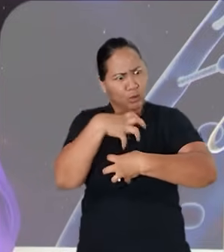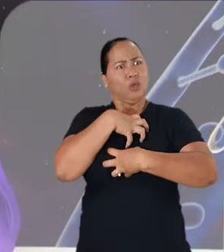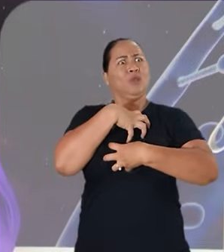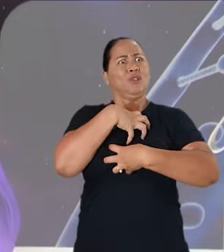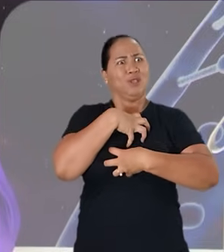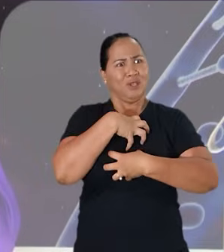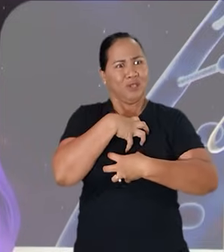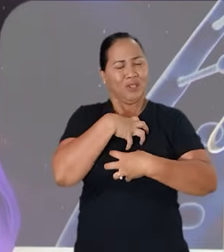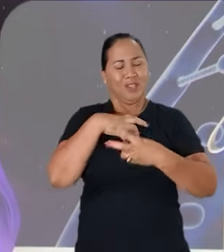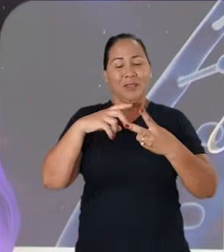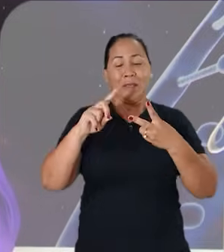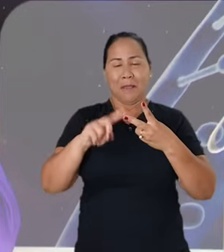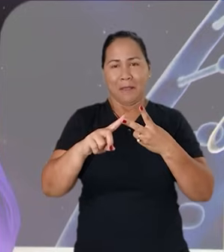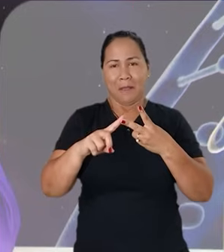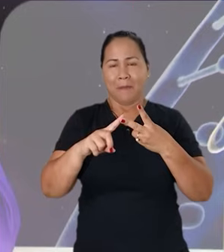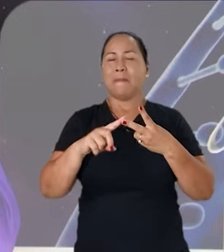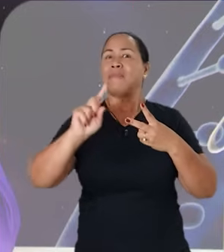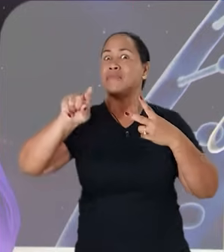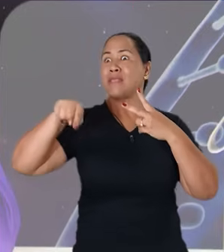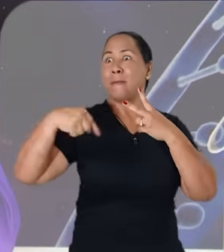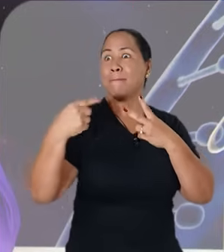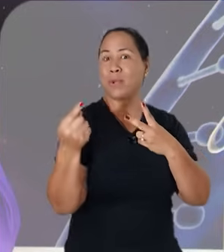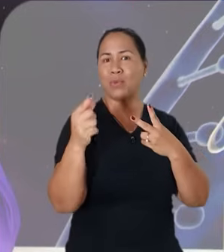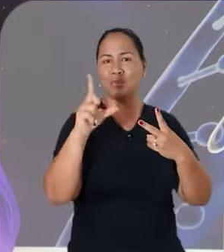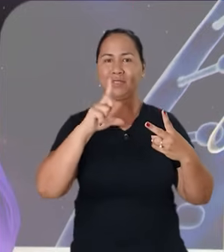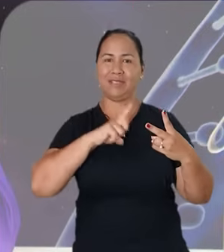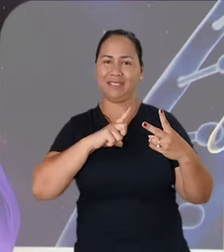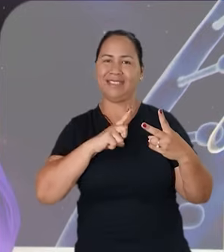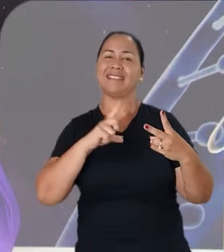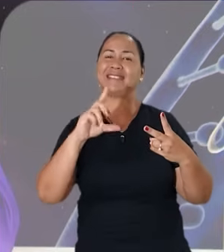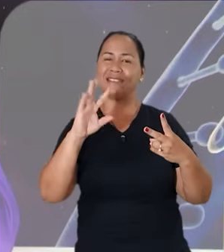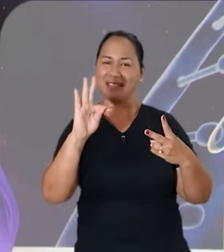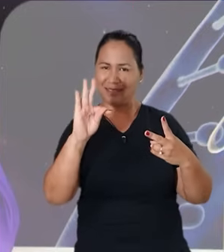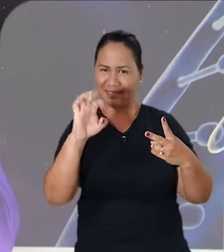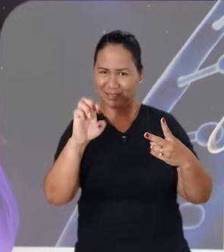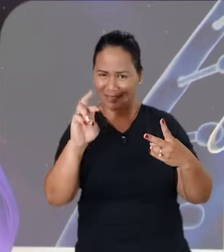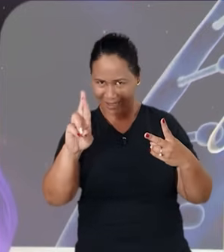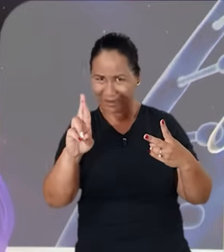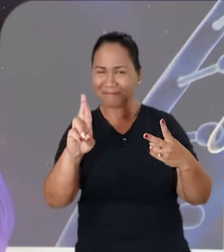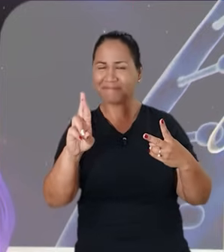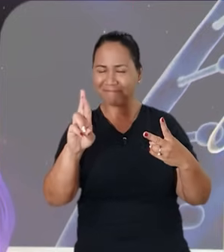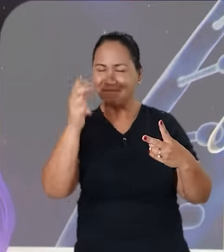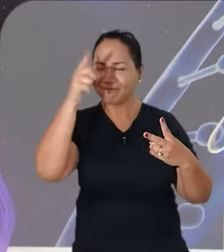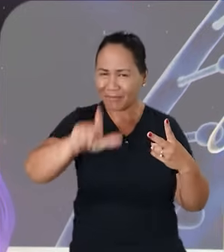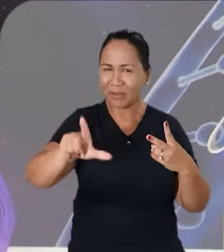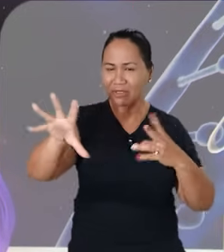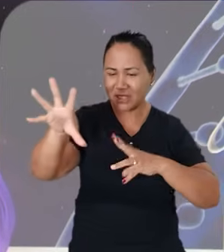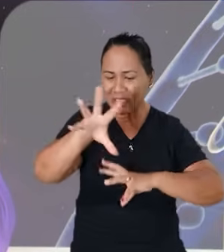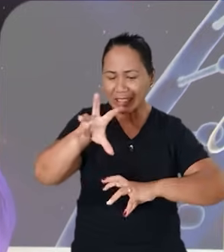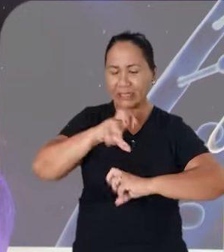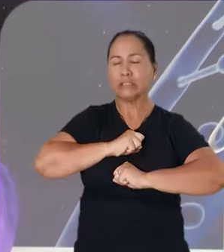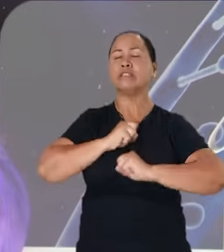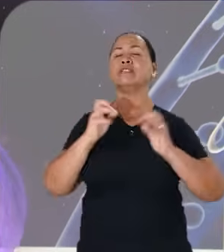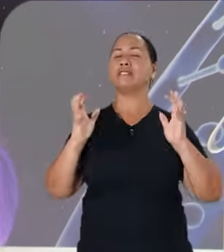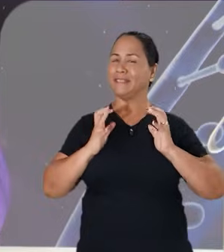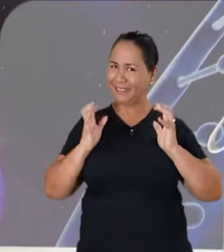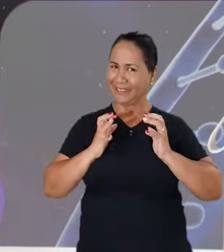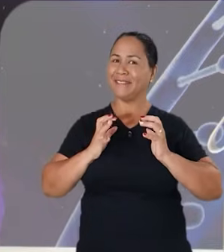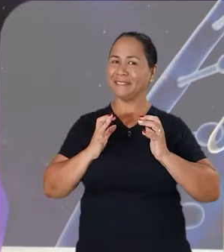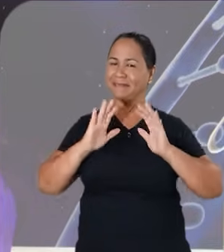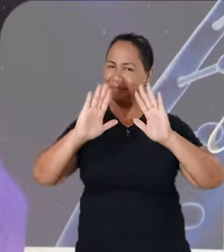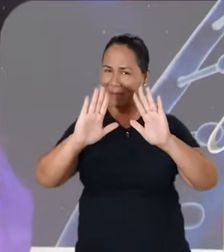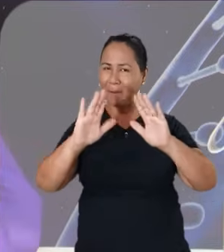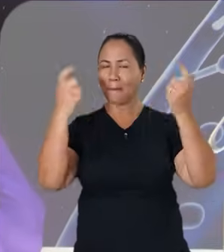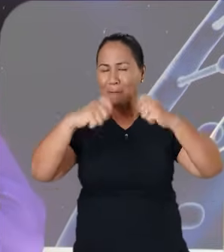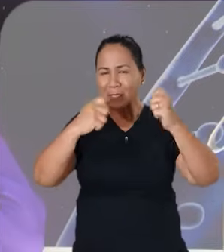Ela não vem do ter. Você precisa ser rico primeiro para ter